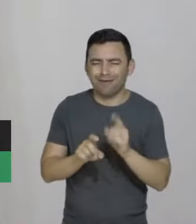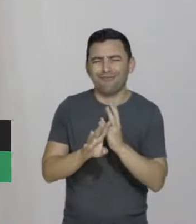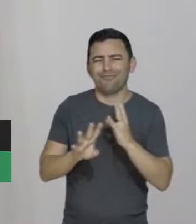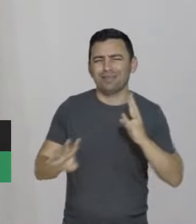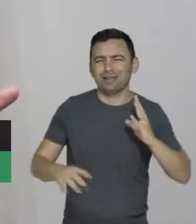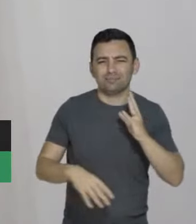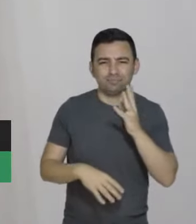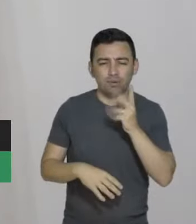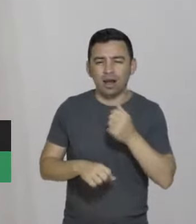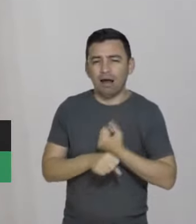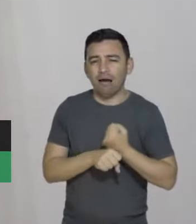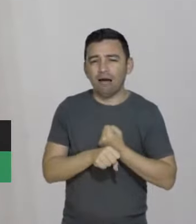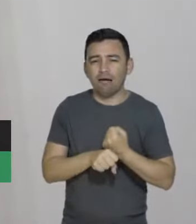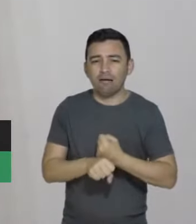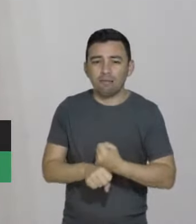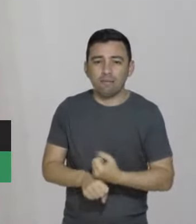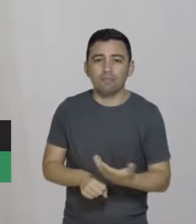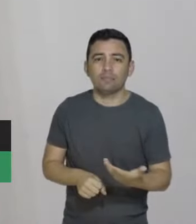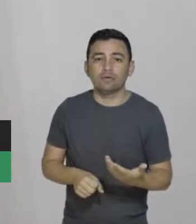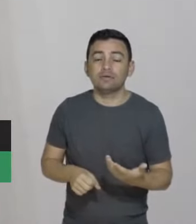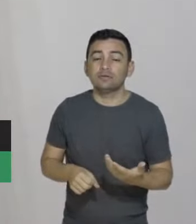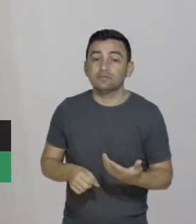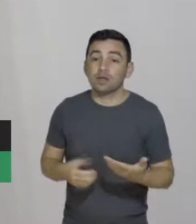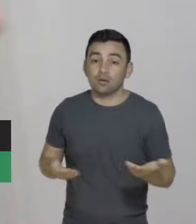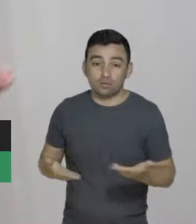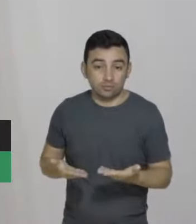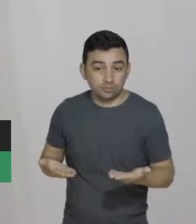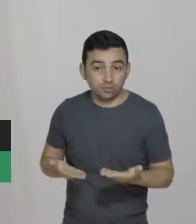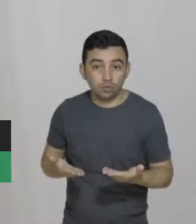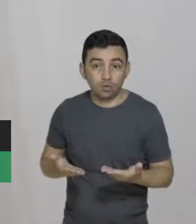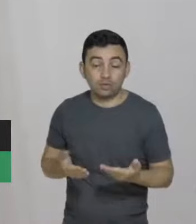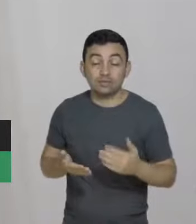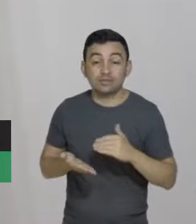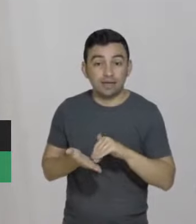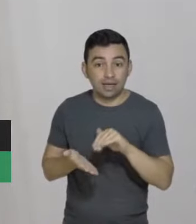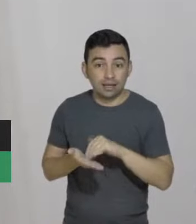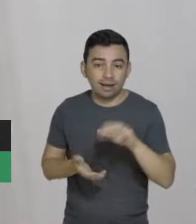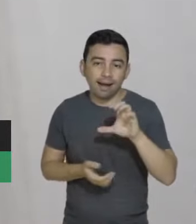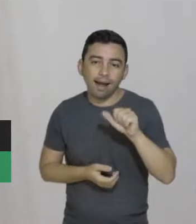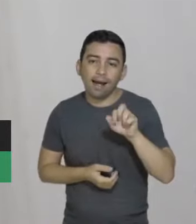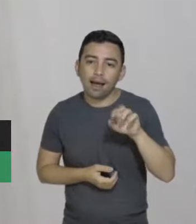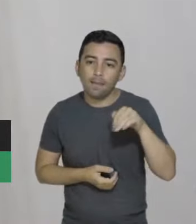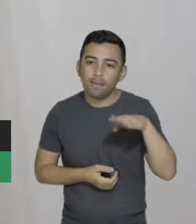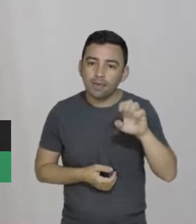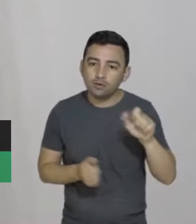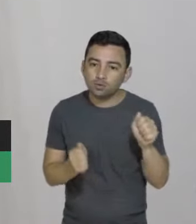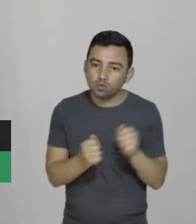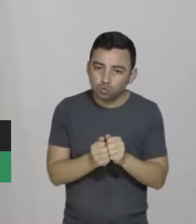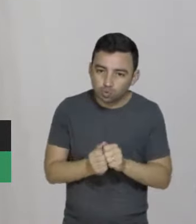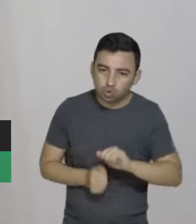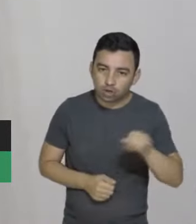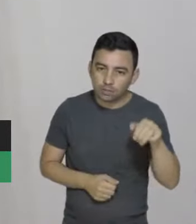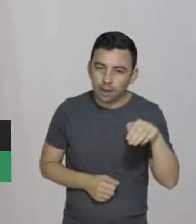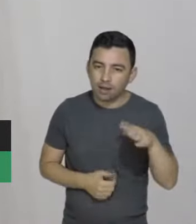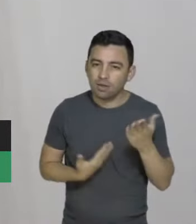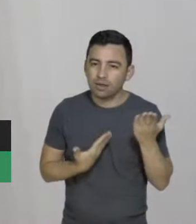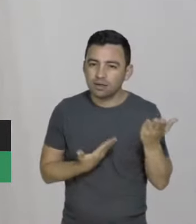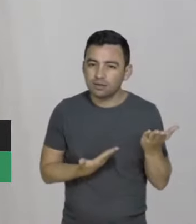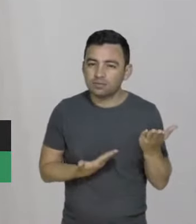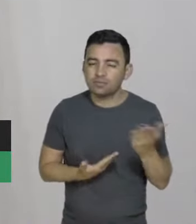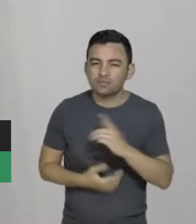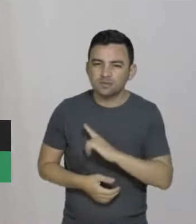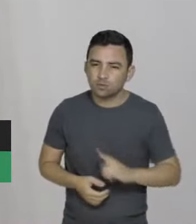exames por alguns anos, e nós temos aí um avanço significativo com a secretária Carmen Zanotto, com o governador Jorginho Melo, de agilizar essa situação